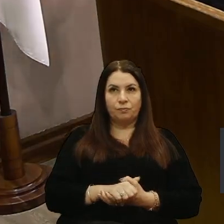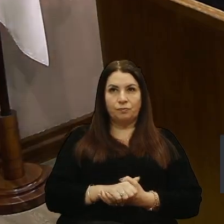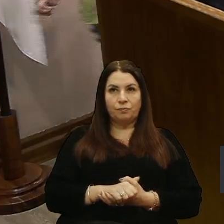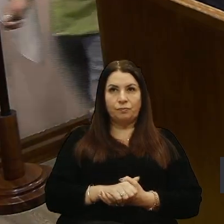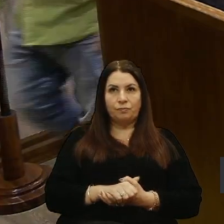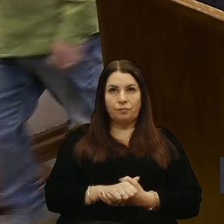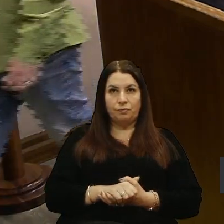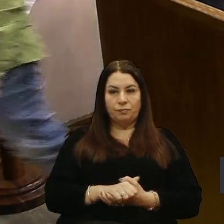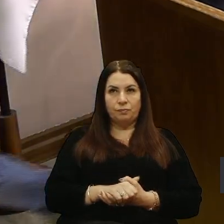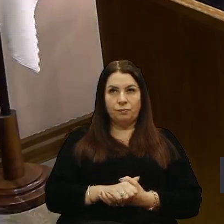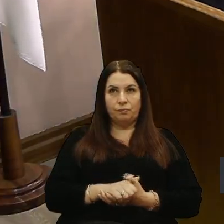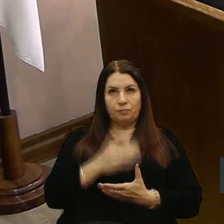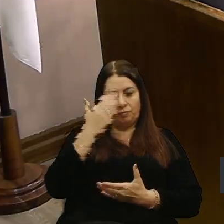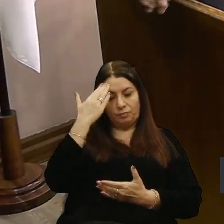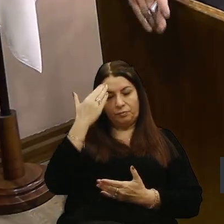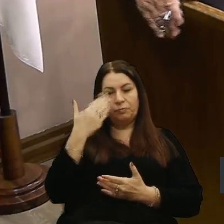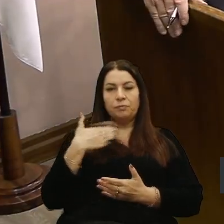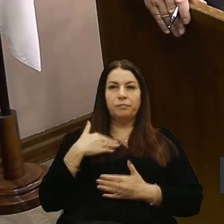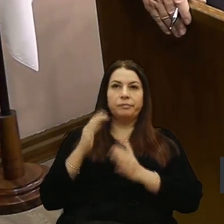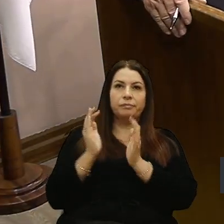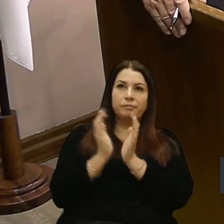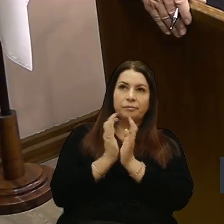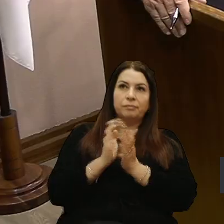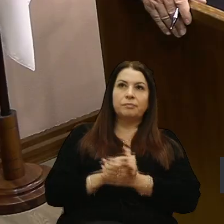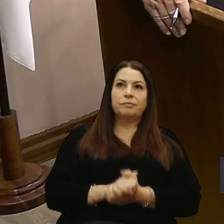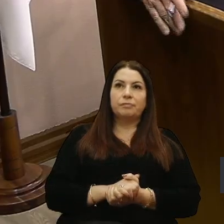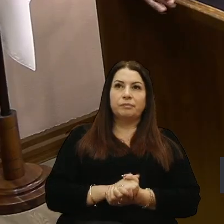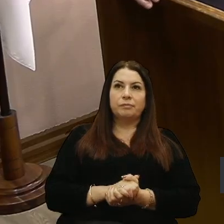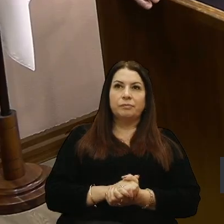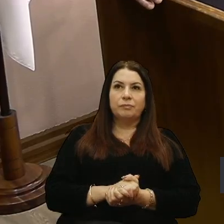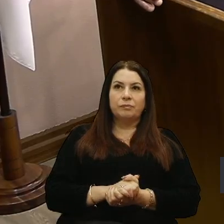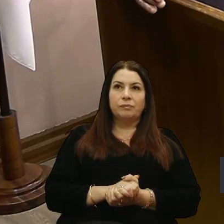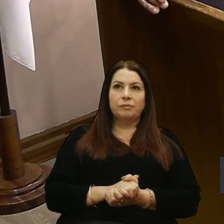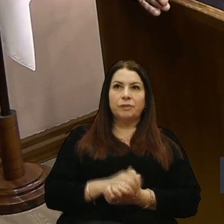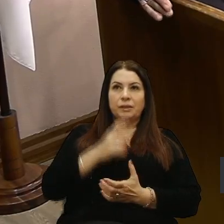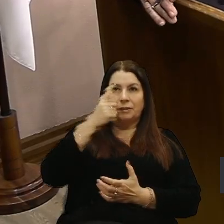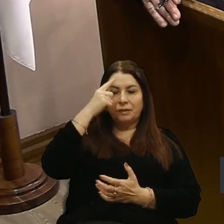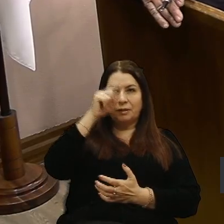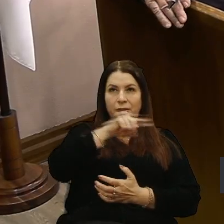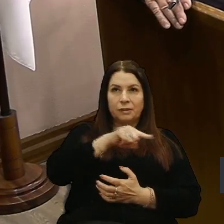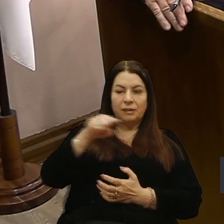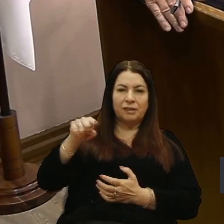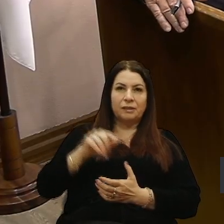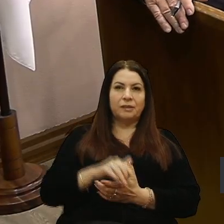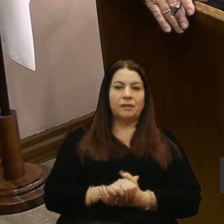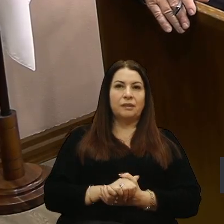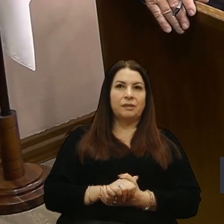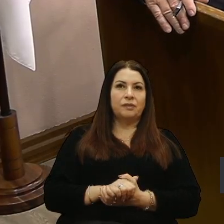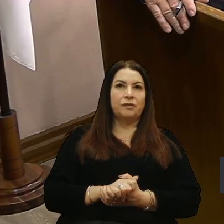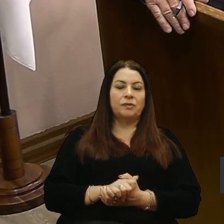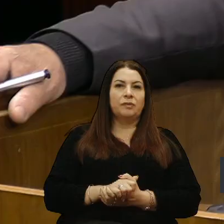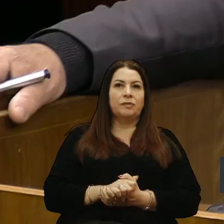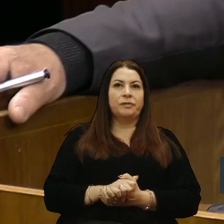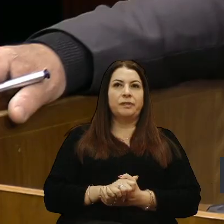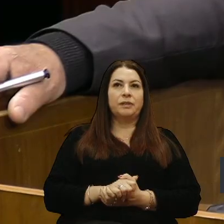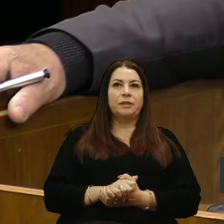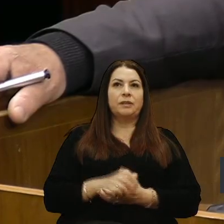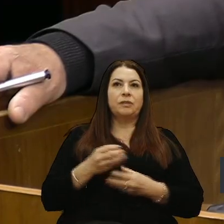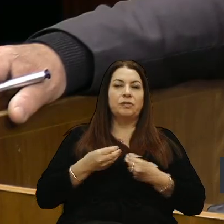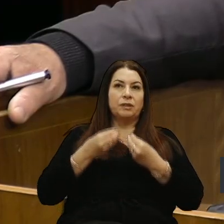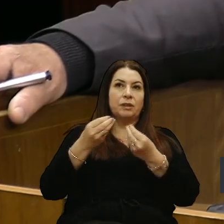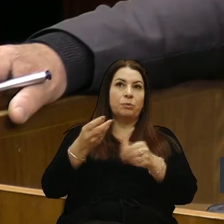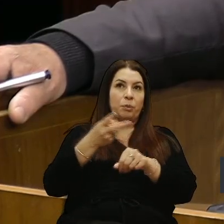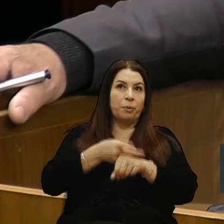Obrigado, meu colega. E a nossa ideia é que a gente faça a entrega do